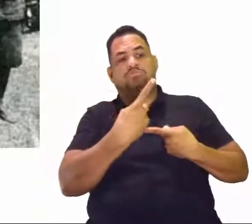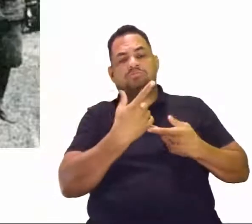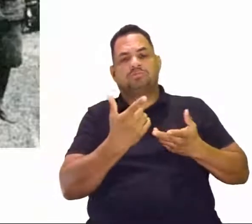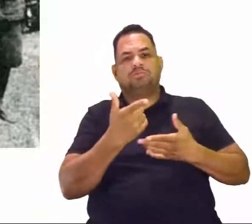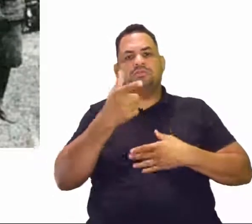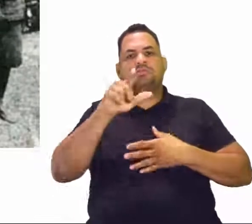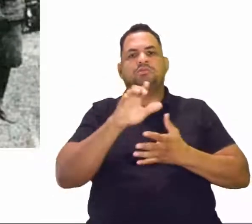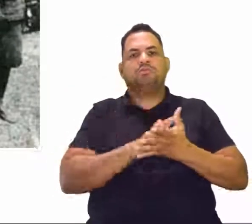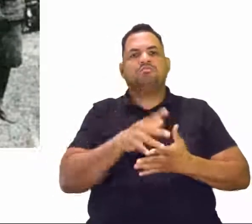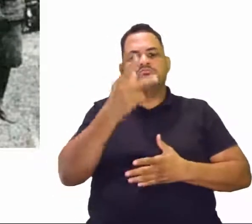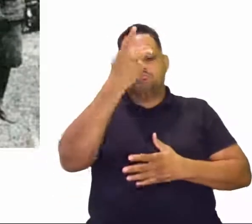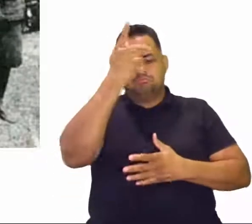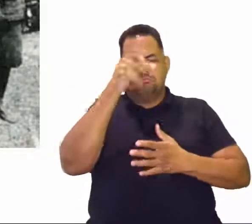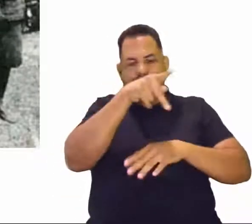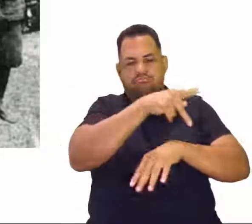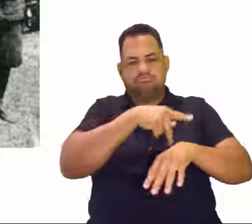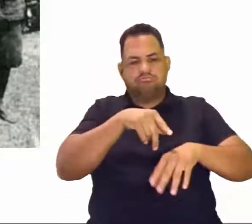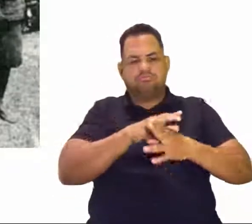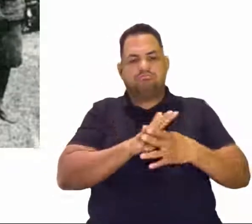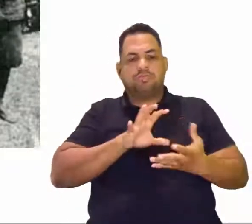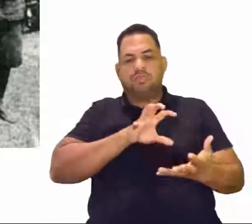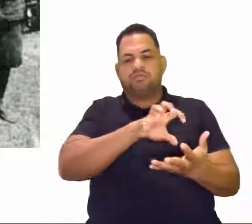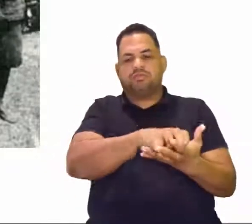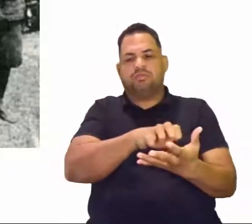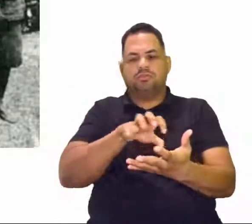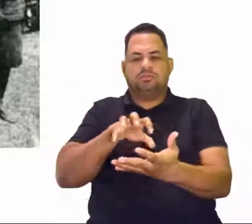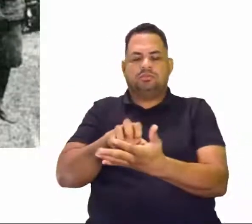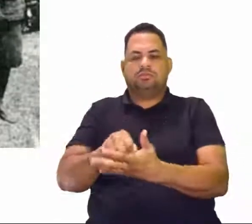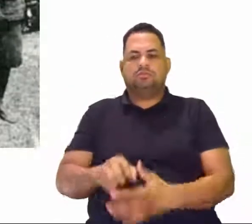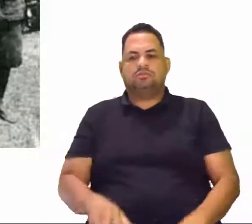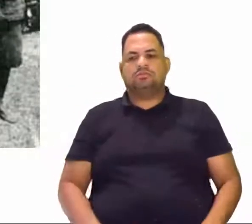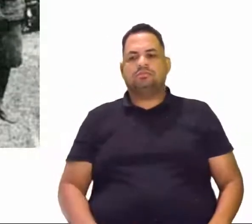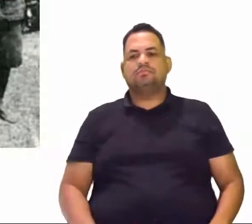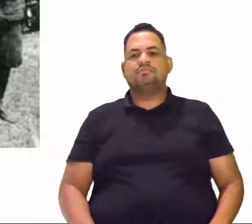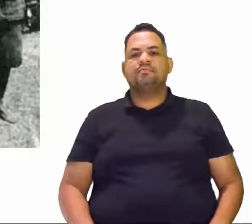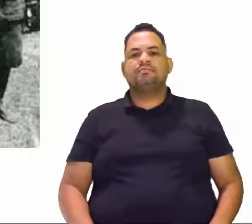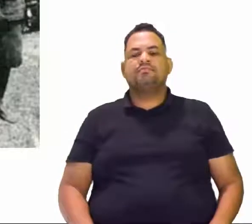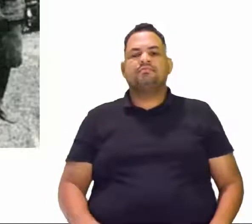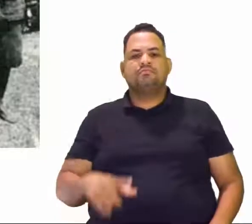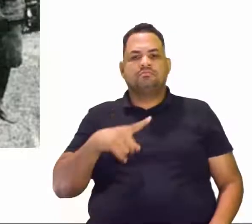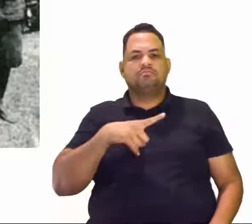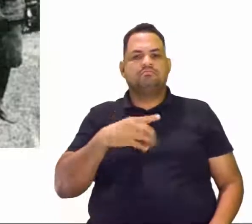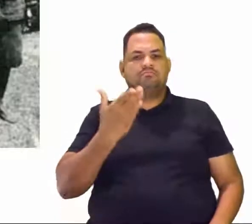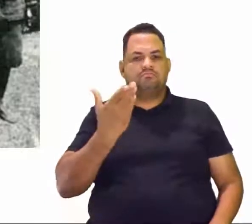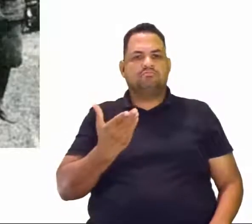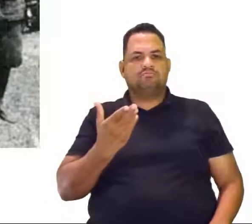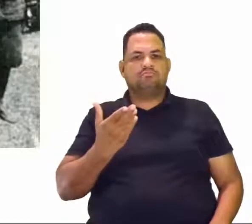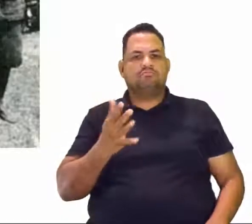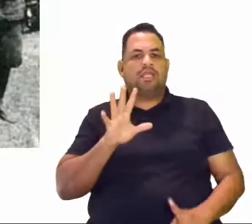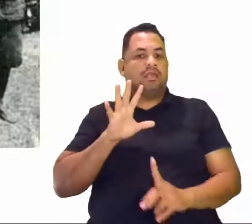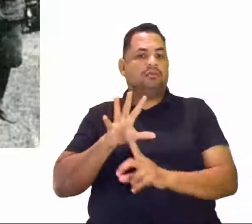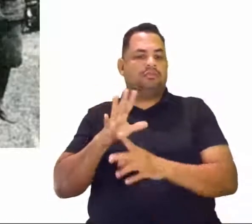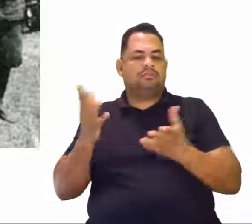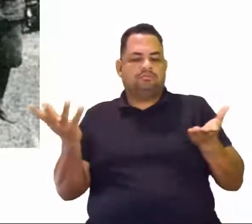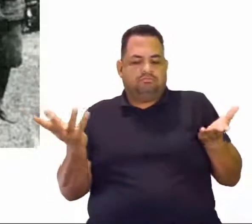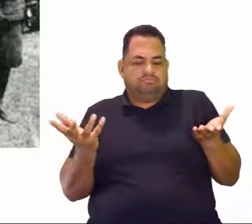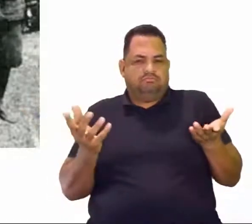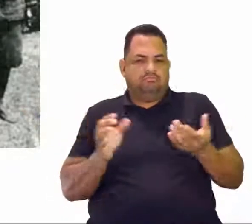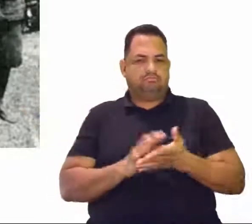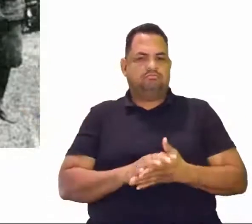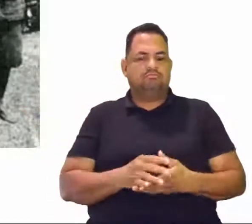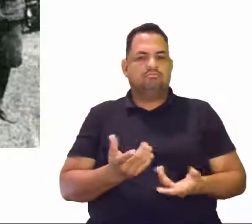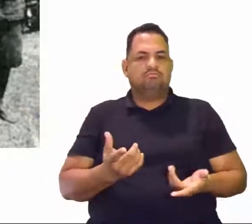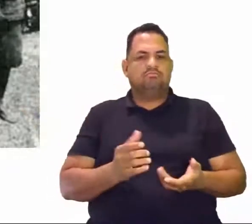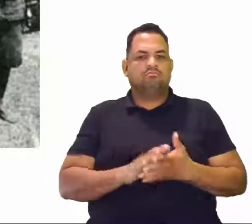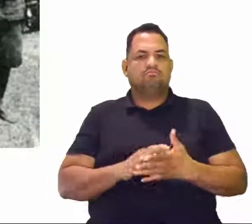colonizados é os países que eles colonizaram isso tem o efeito até hoje nos dias de hoje né gente o racismo a suco disso